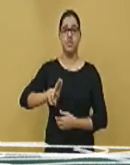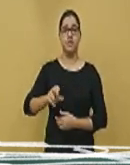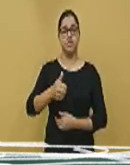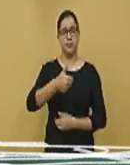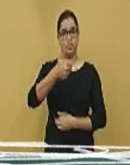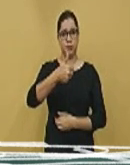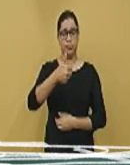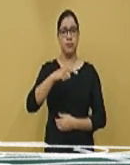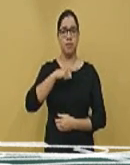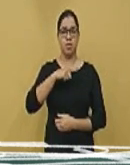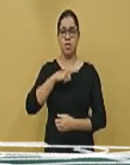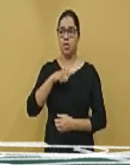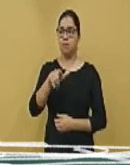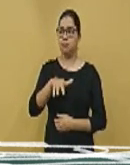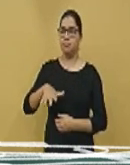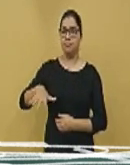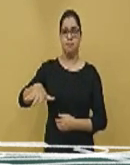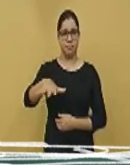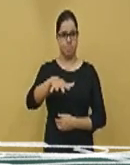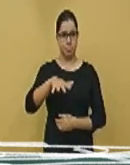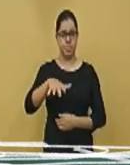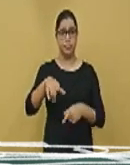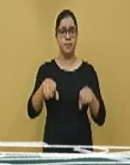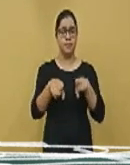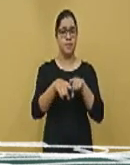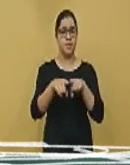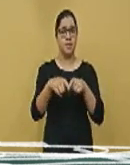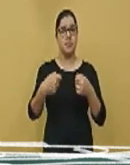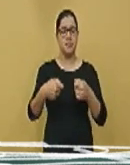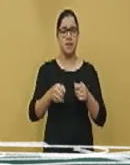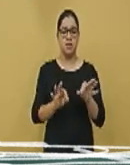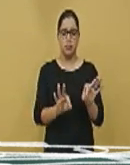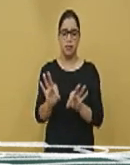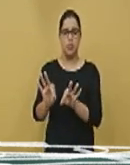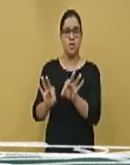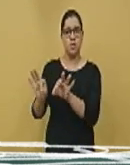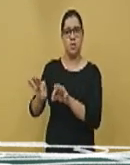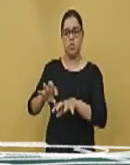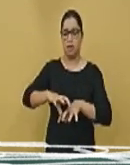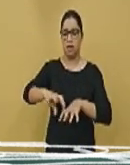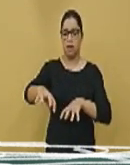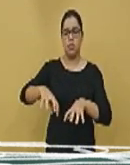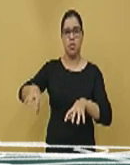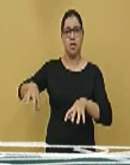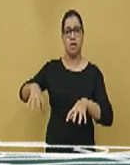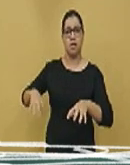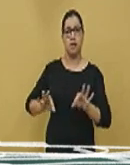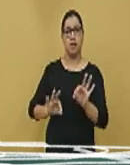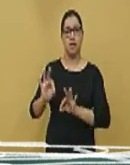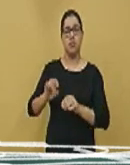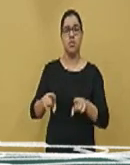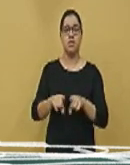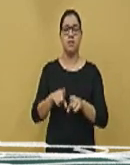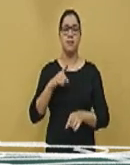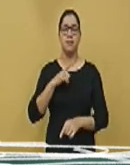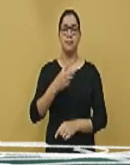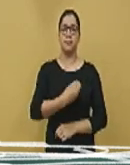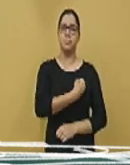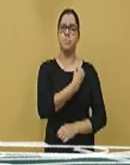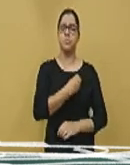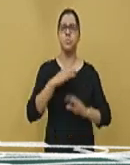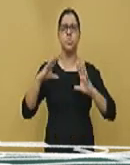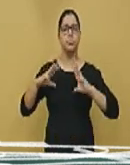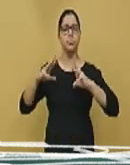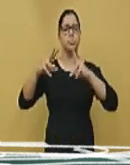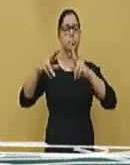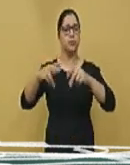além de espaço físico, é necessário o redimensionamento dos setores, sessões, divisões, com participação decisiva de todas e todos